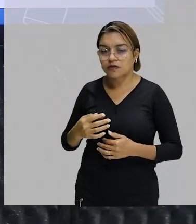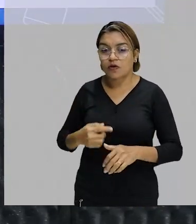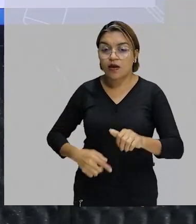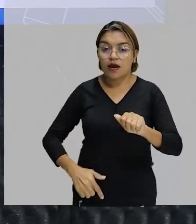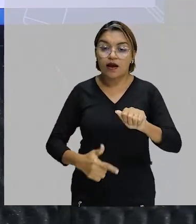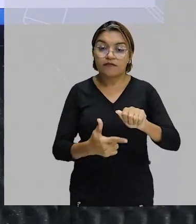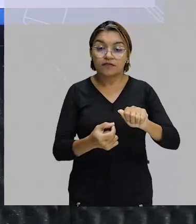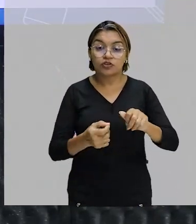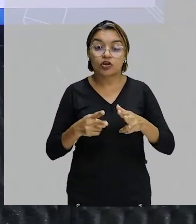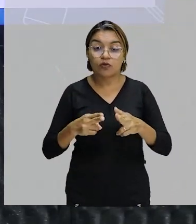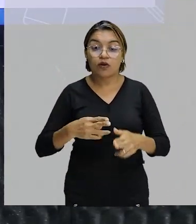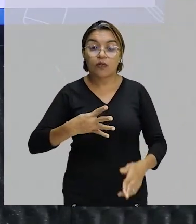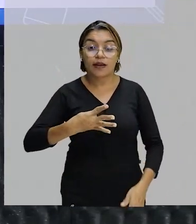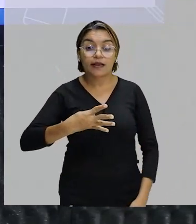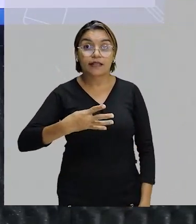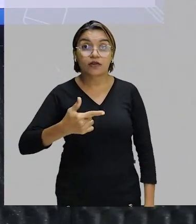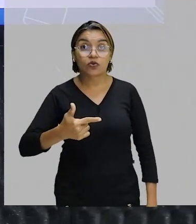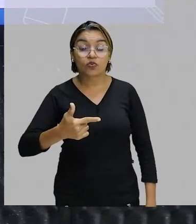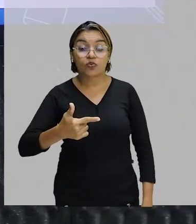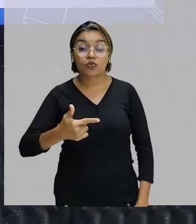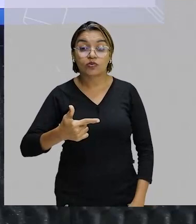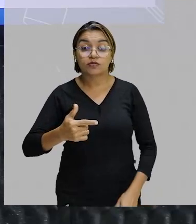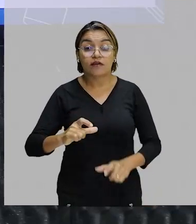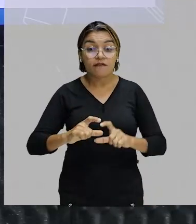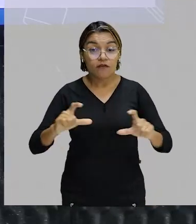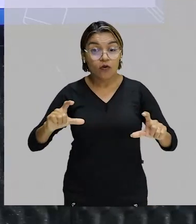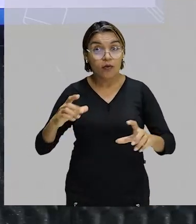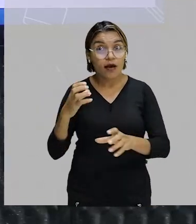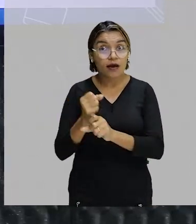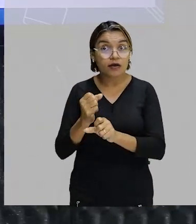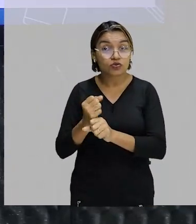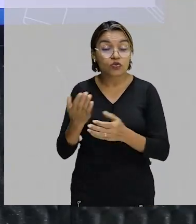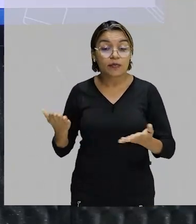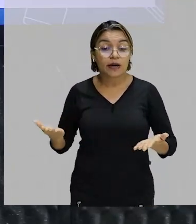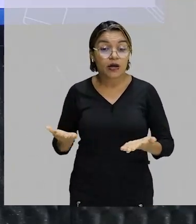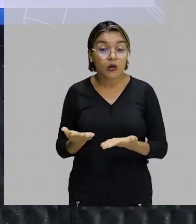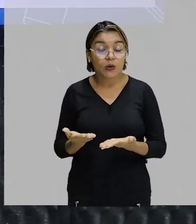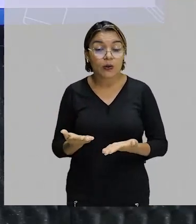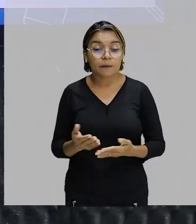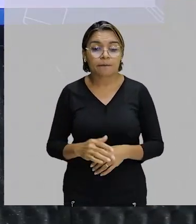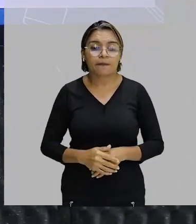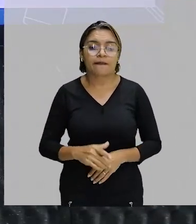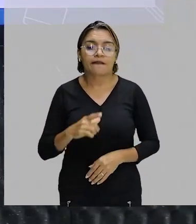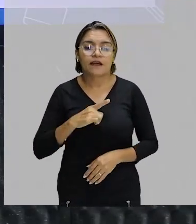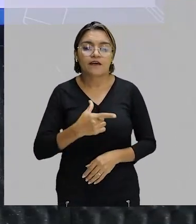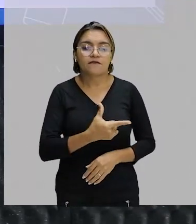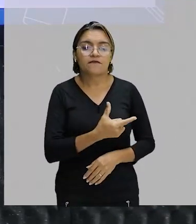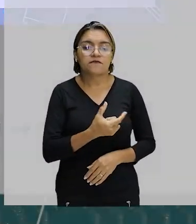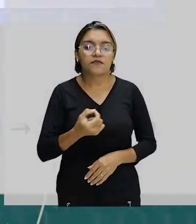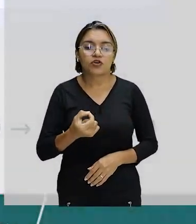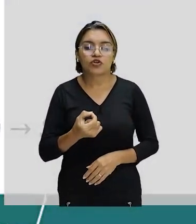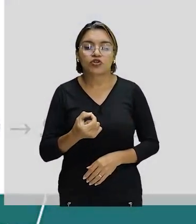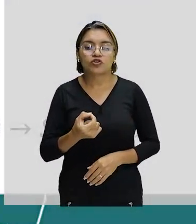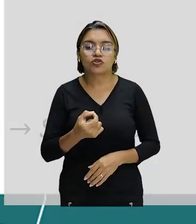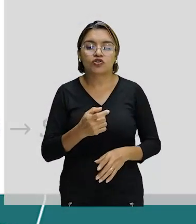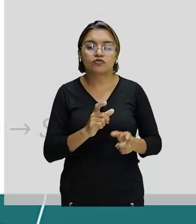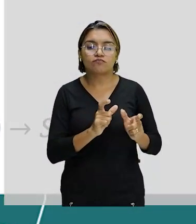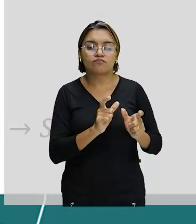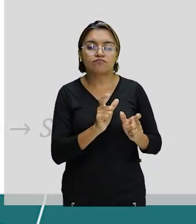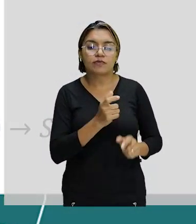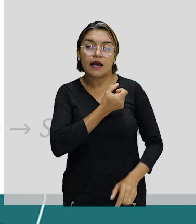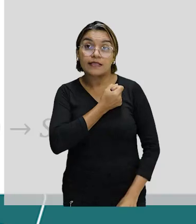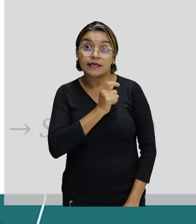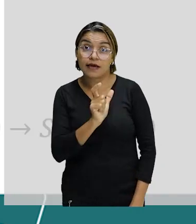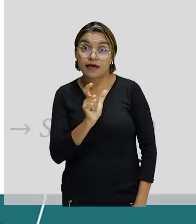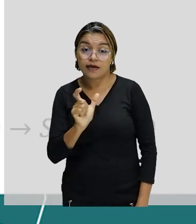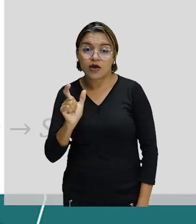42. Feito isso, já vamos agora para a fórmula da soma, tá? Então, a soma dos 20 termos é dada por S20 é igual a